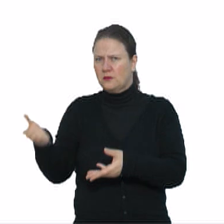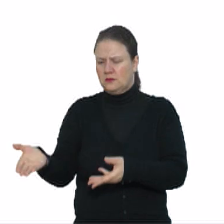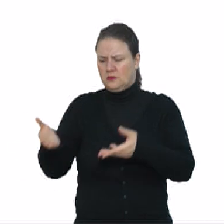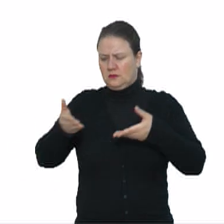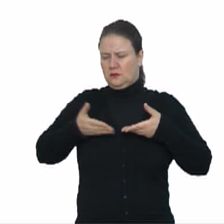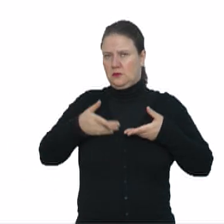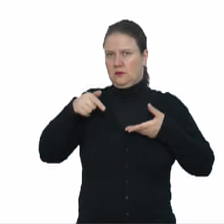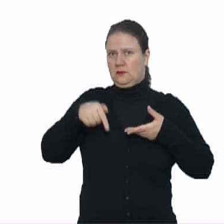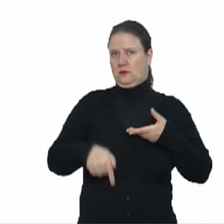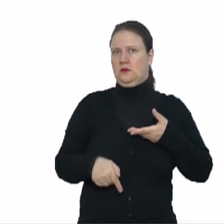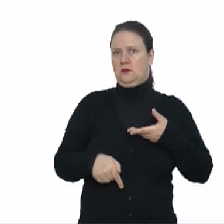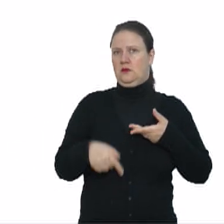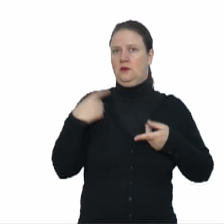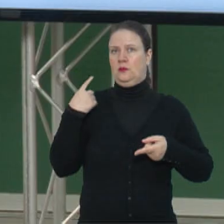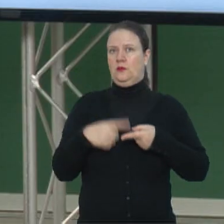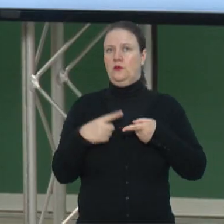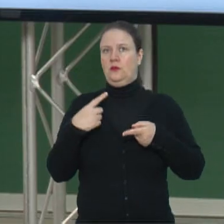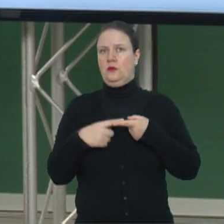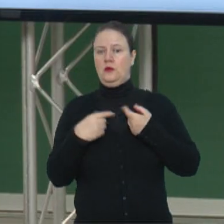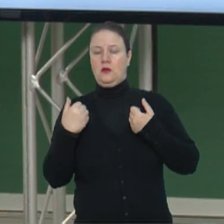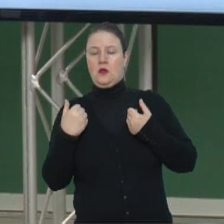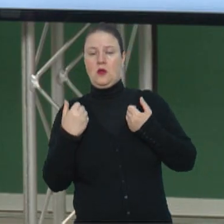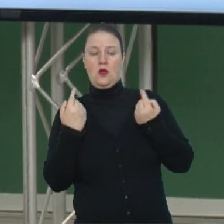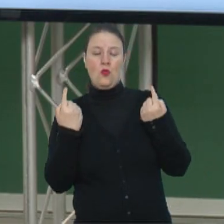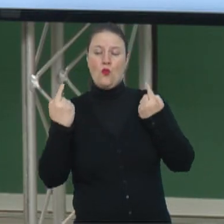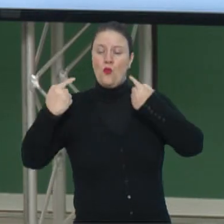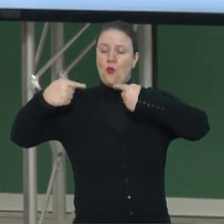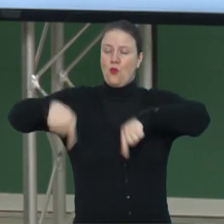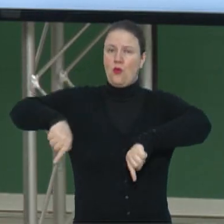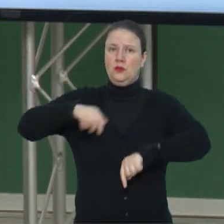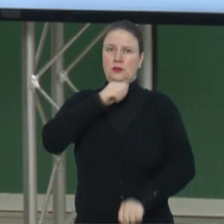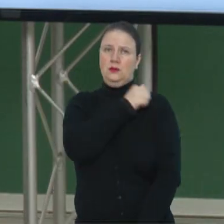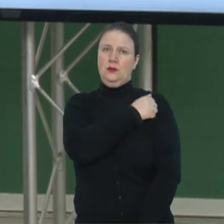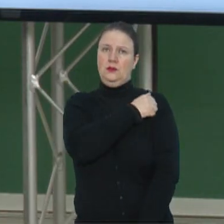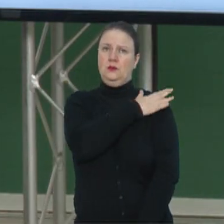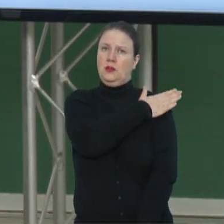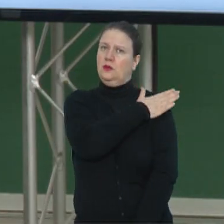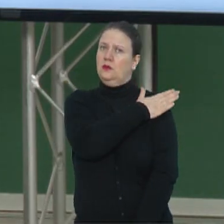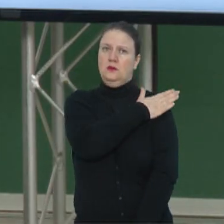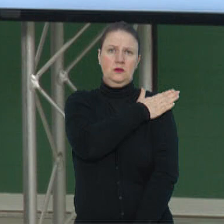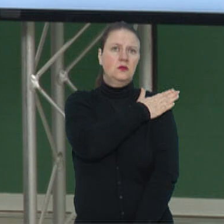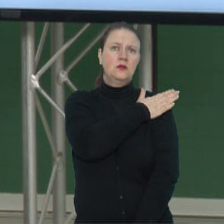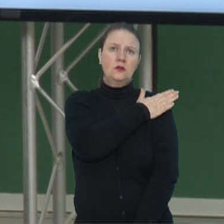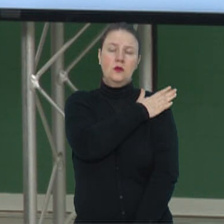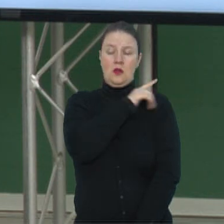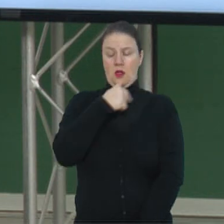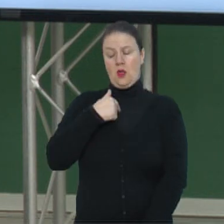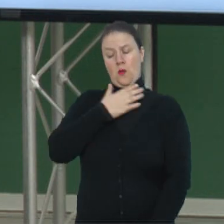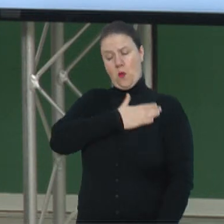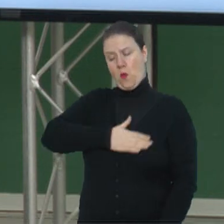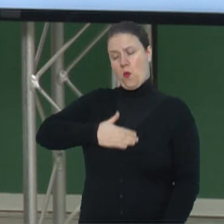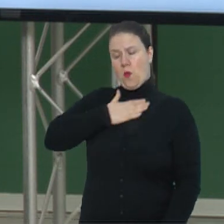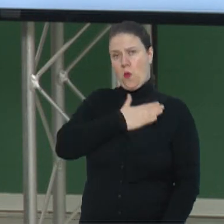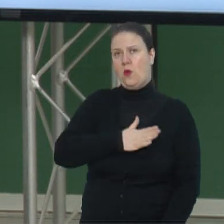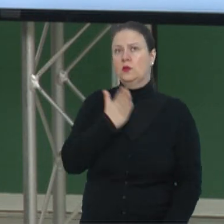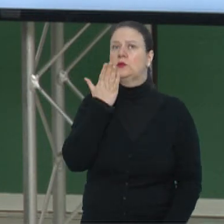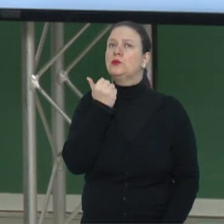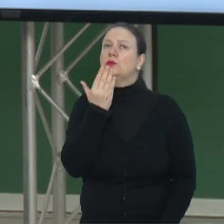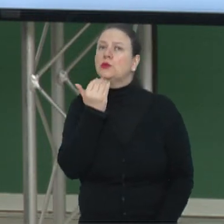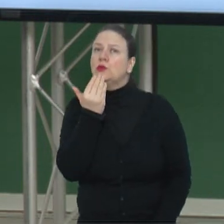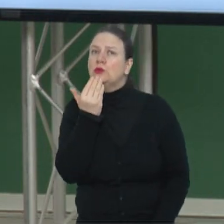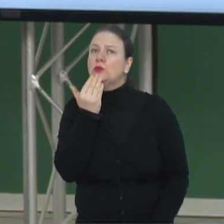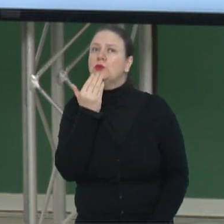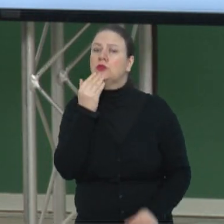campanha contra o preconceito racial, tá? Então, ela tá dizendo assim, ó, eu gosto da comida japonesa, mas